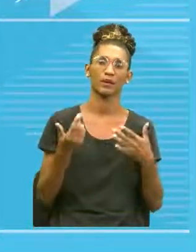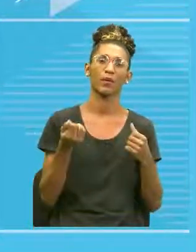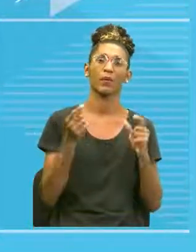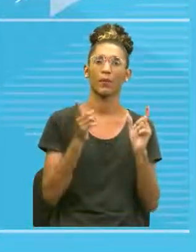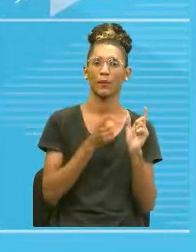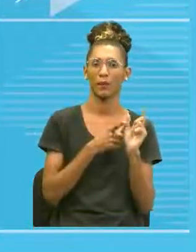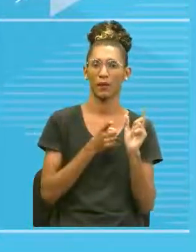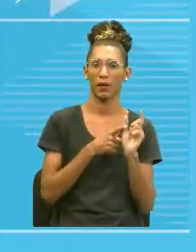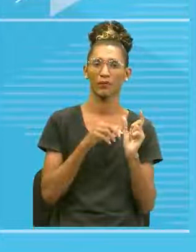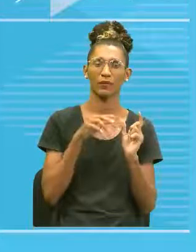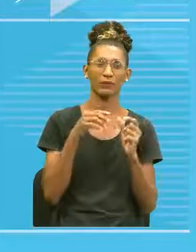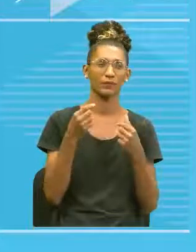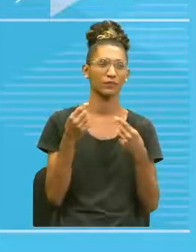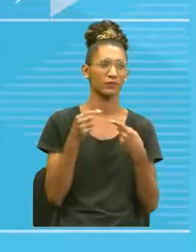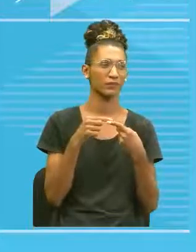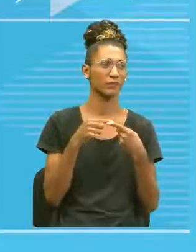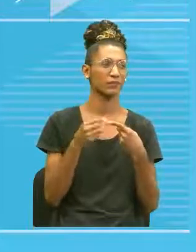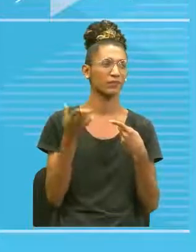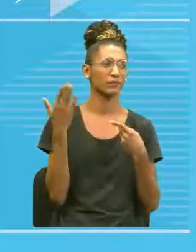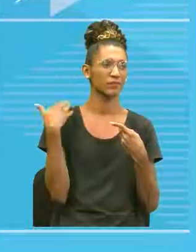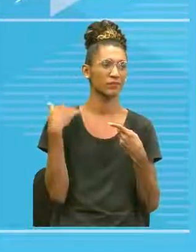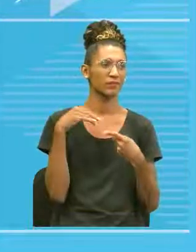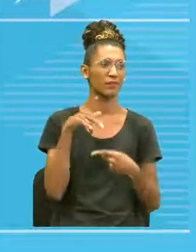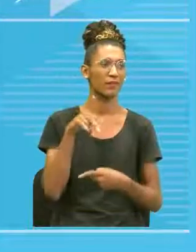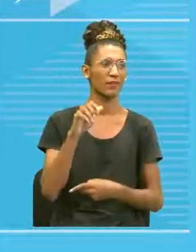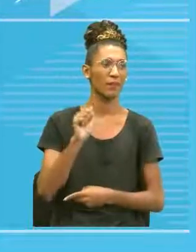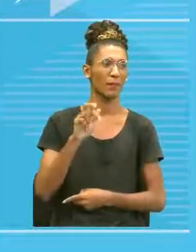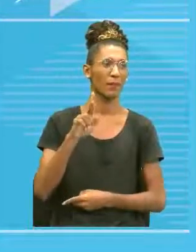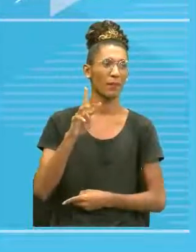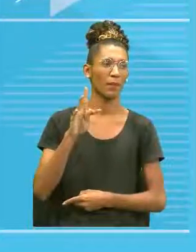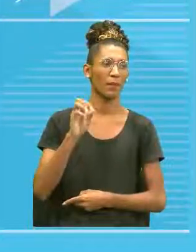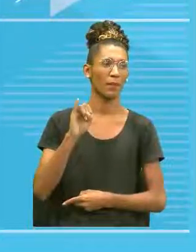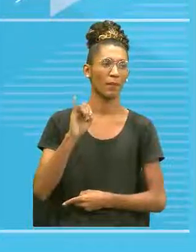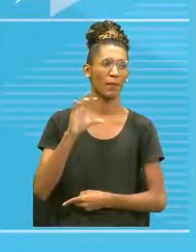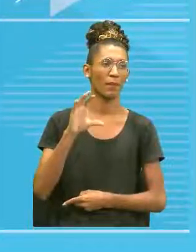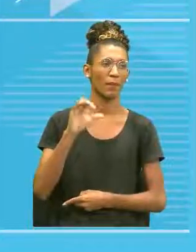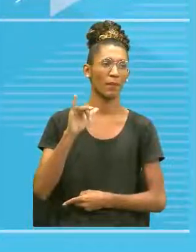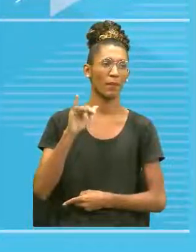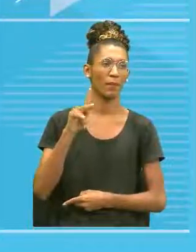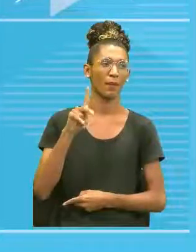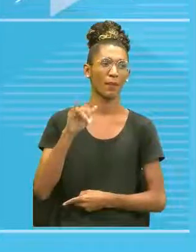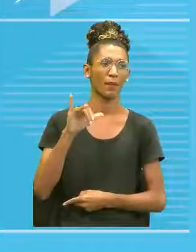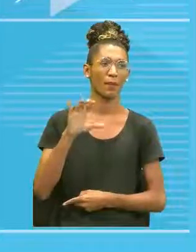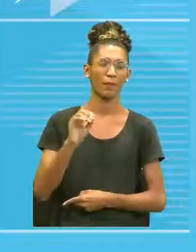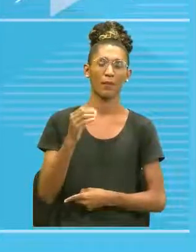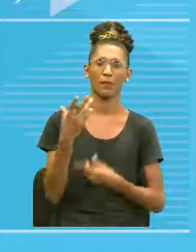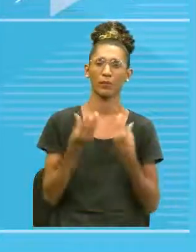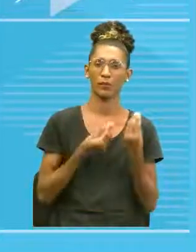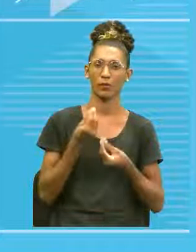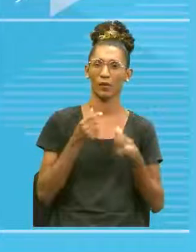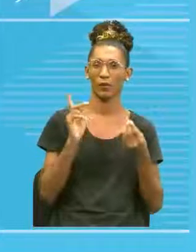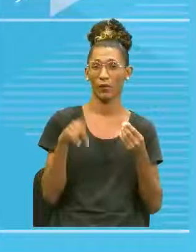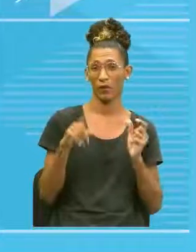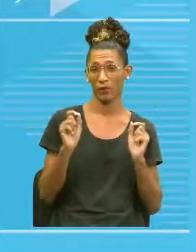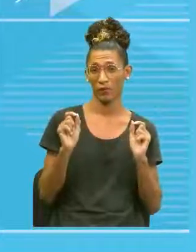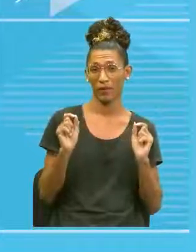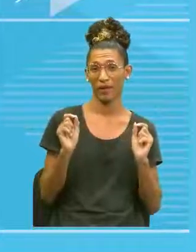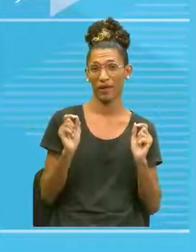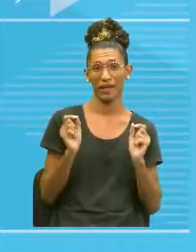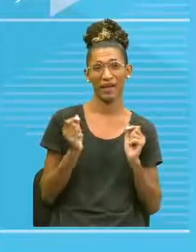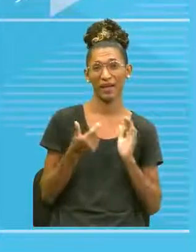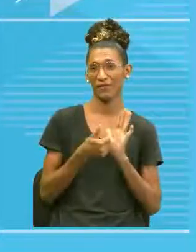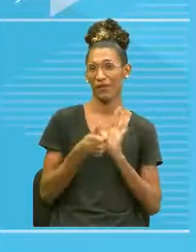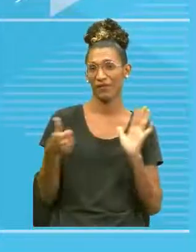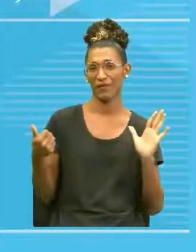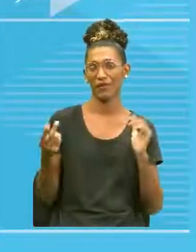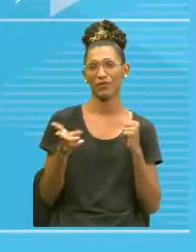particípio jo explica aqui é o particípio ele é uma forma impessoal do